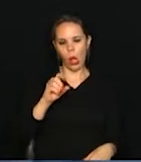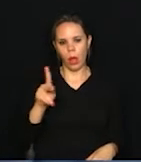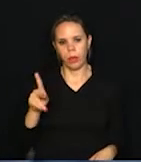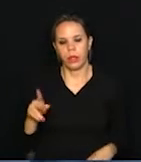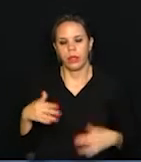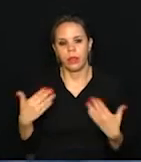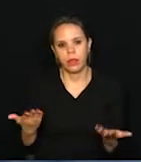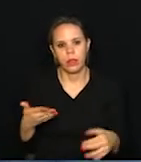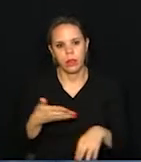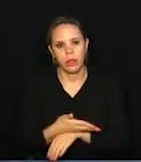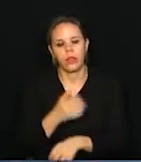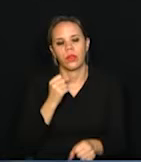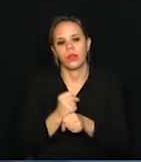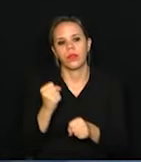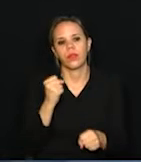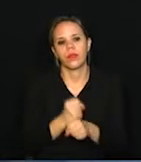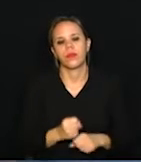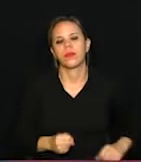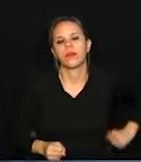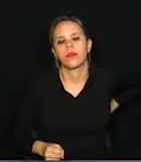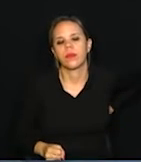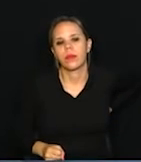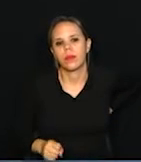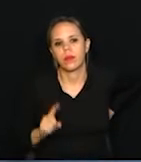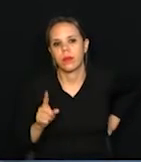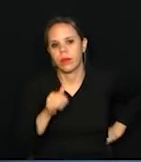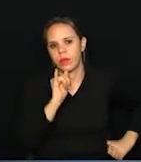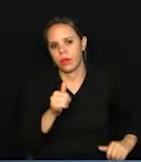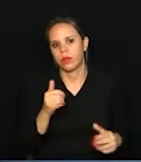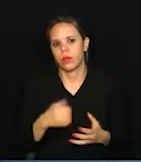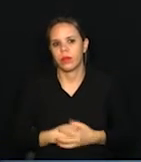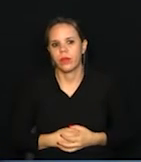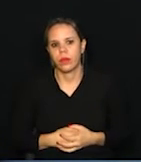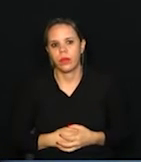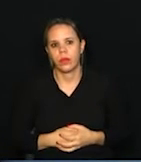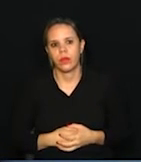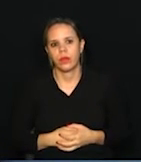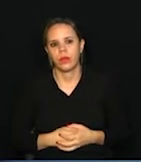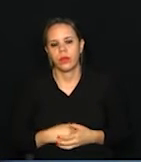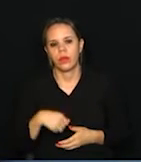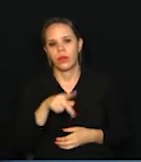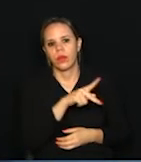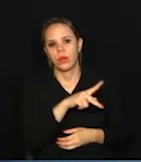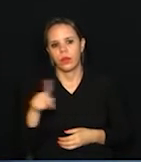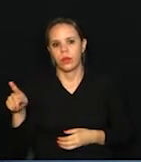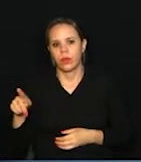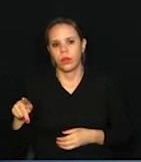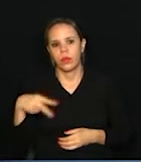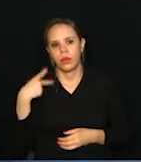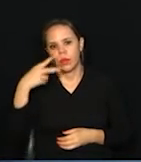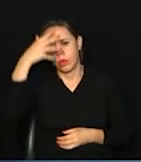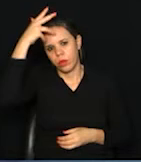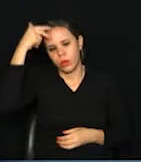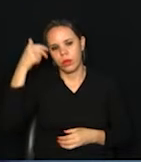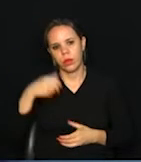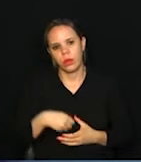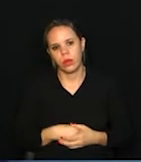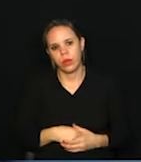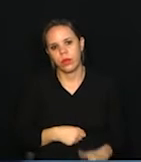quando entrou em obras, e é isso que eu comentava com o nosso presidente aqui da comissão, o vereador